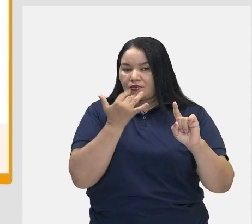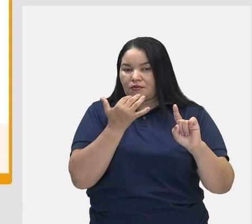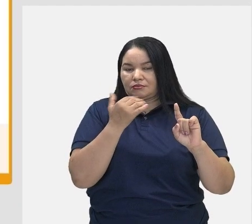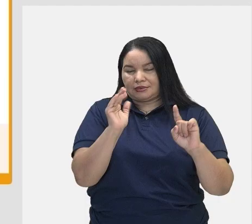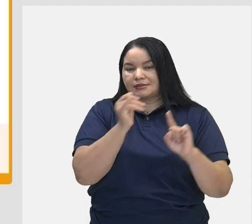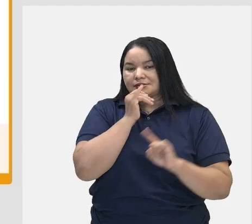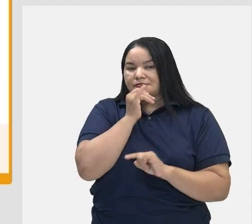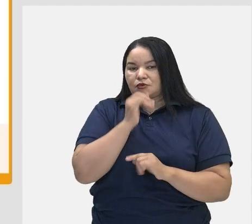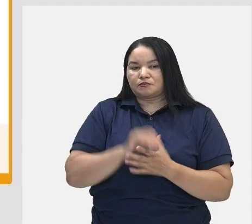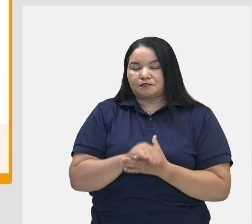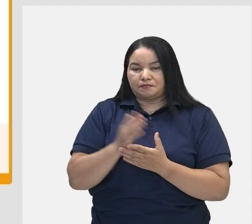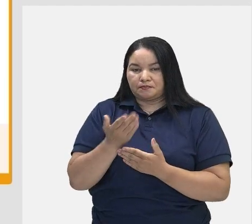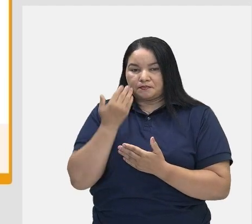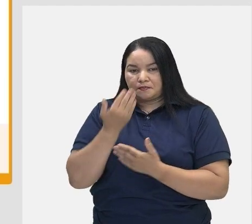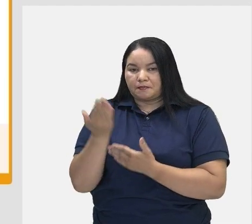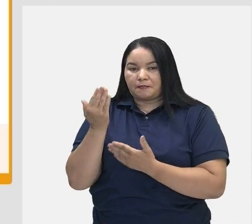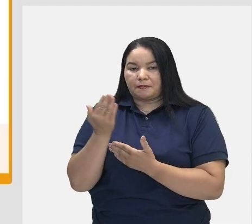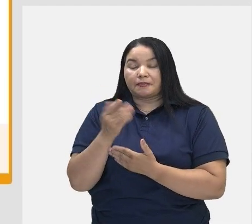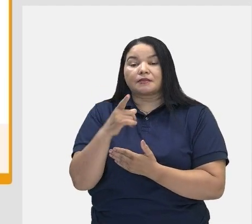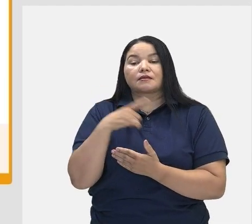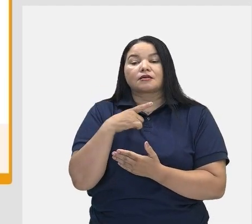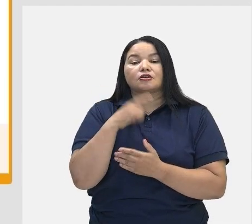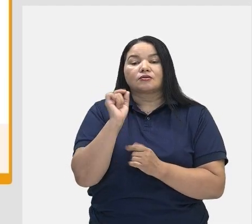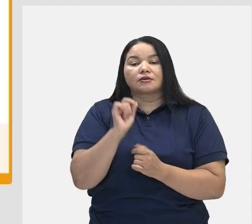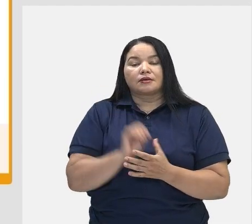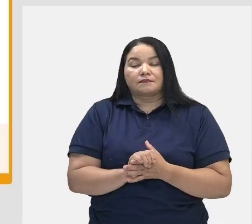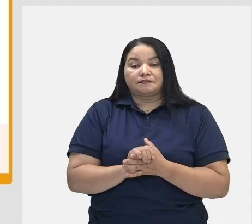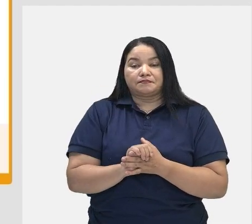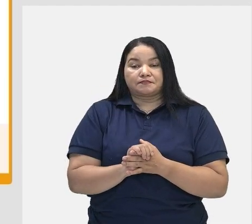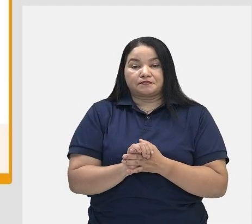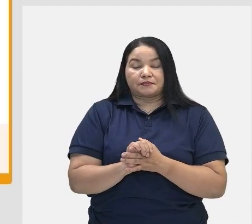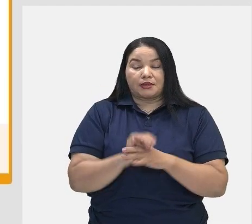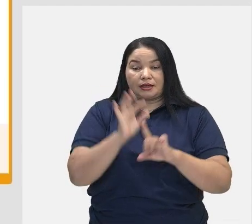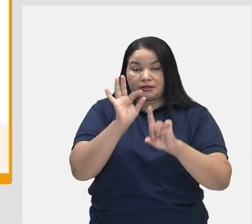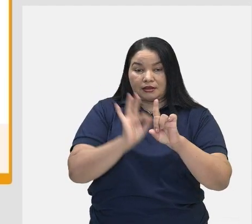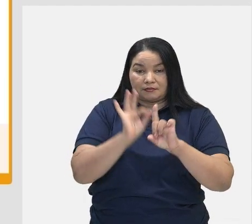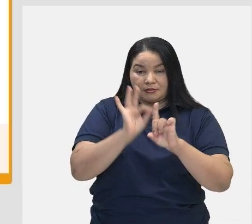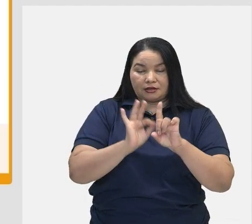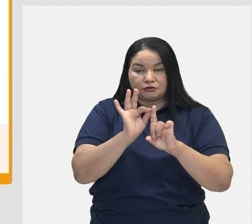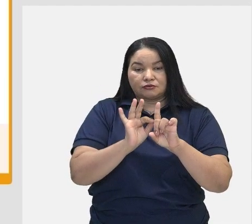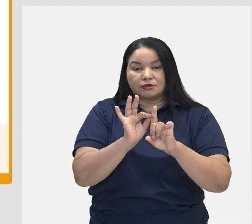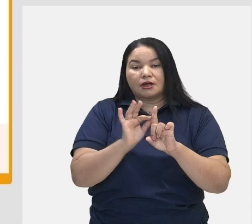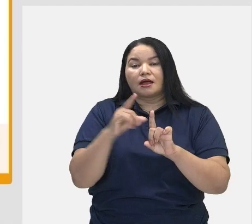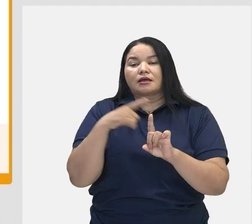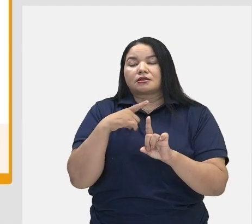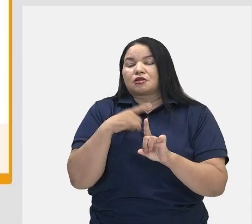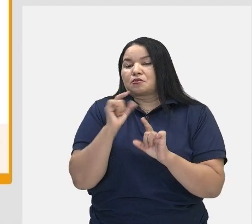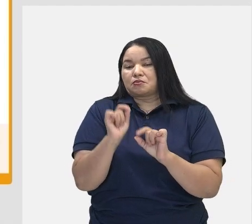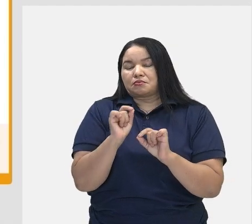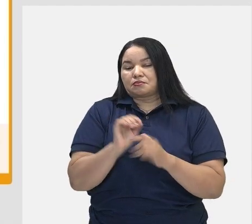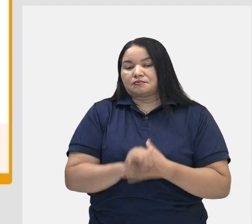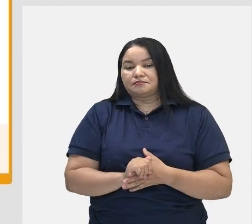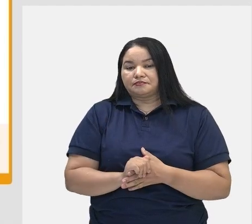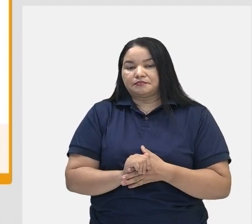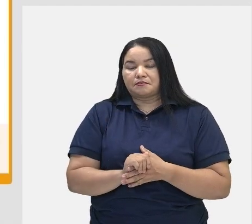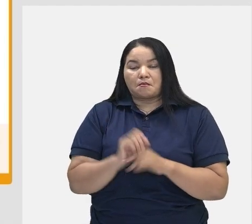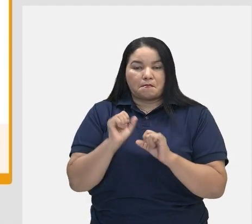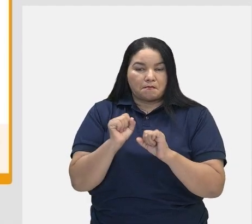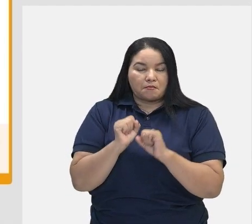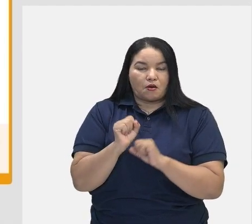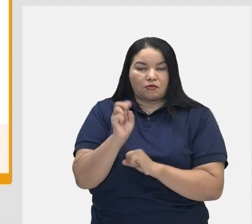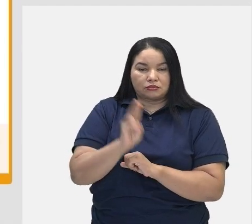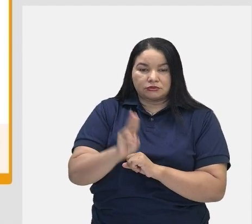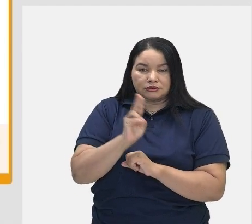no gráfico que nós utilizamos ali da temperatura, a gente poderia utilizar ali a temperatura